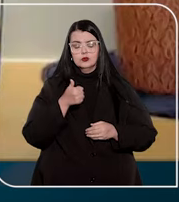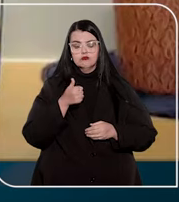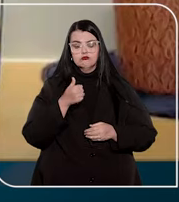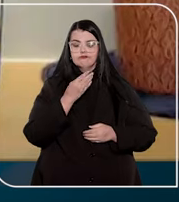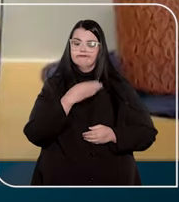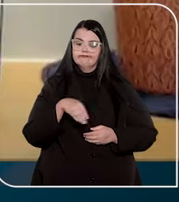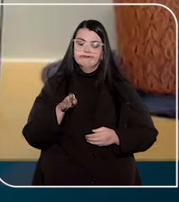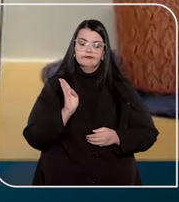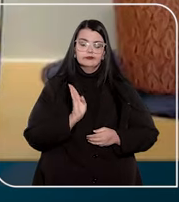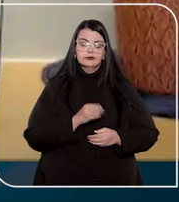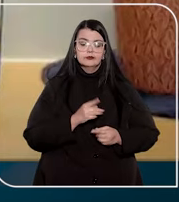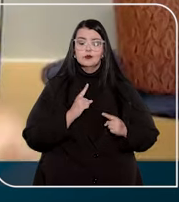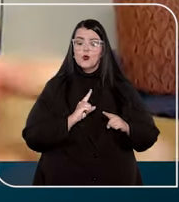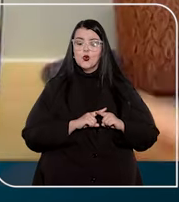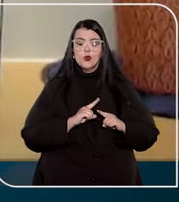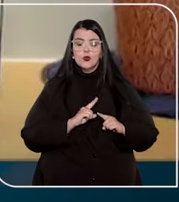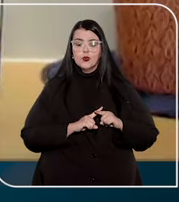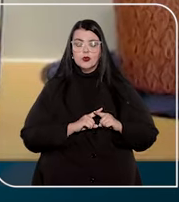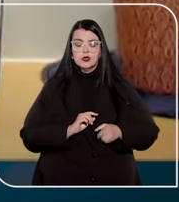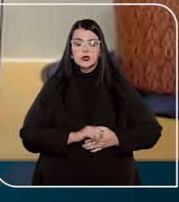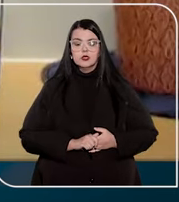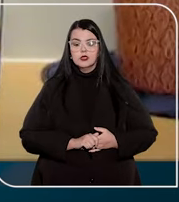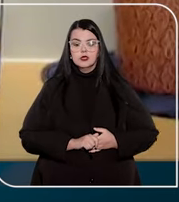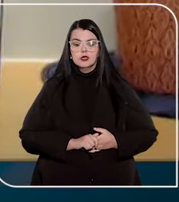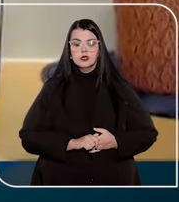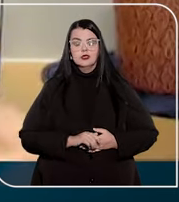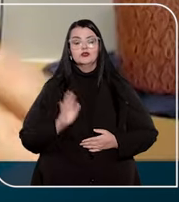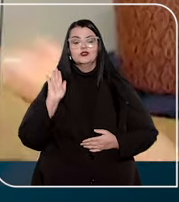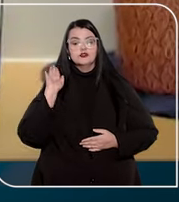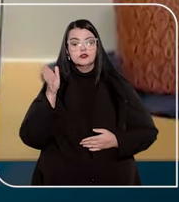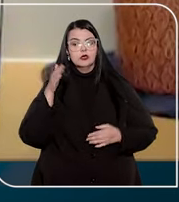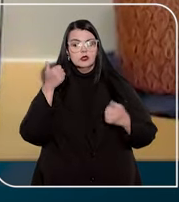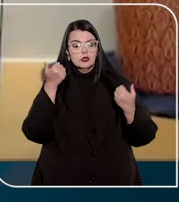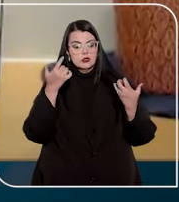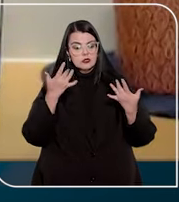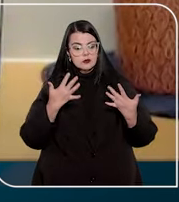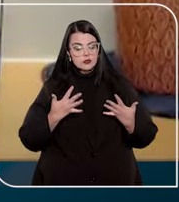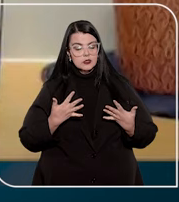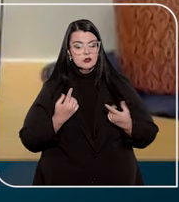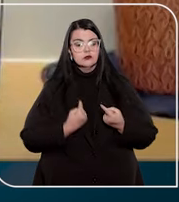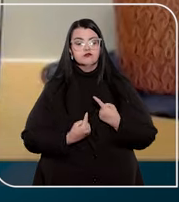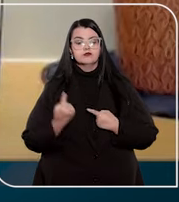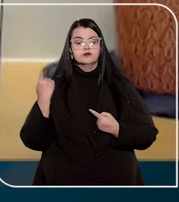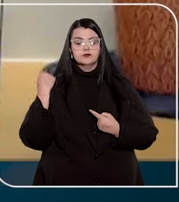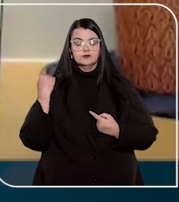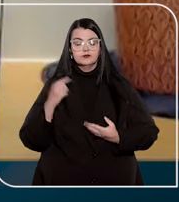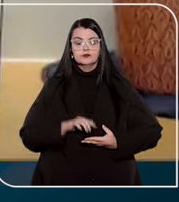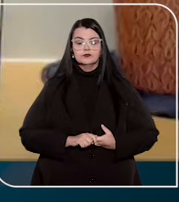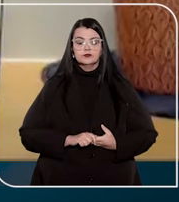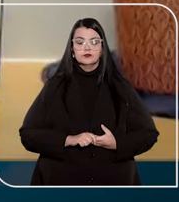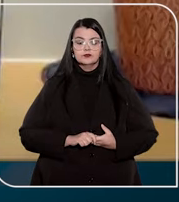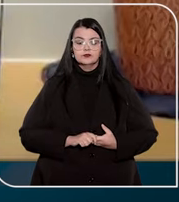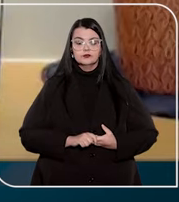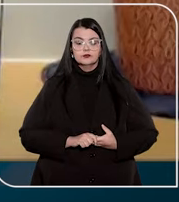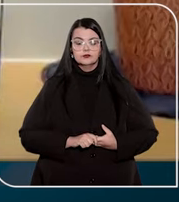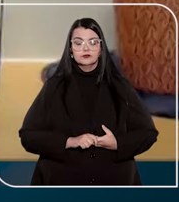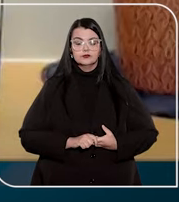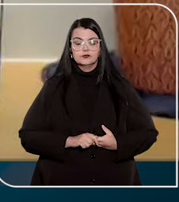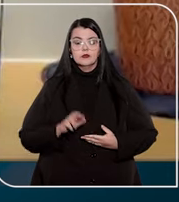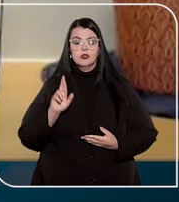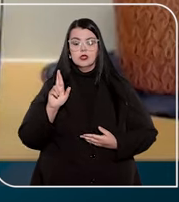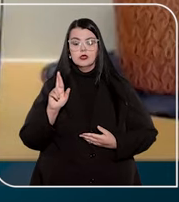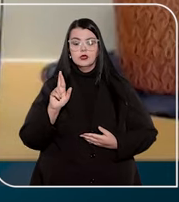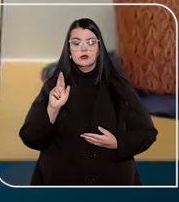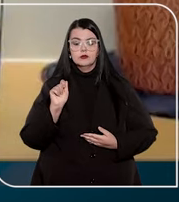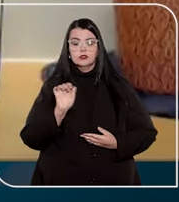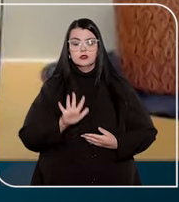negado. Por quê? Porque o Supremo já falou, lá no tema 181 de repercussão geral,